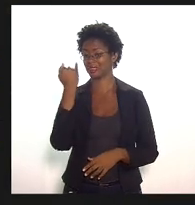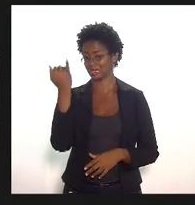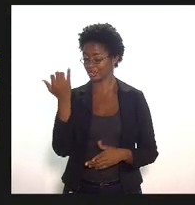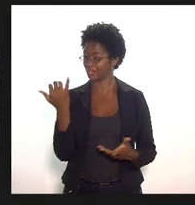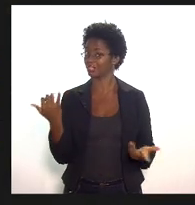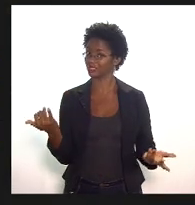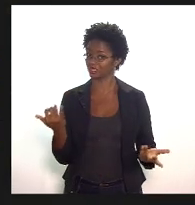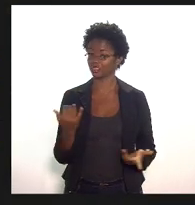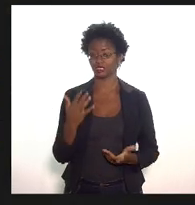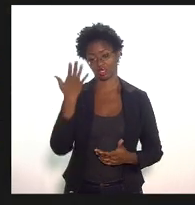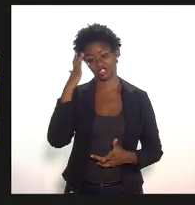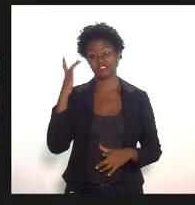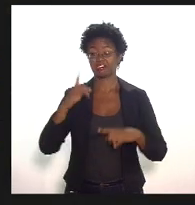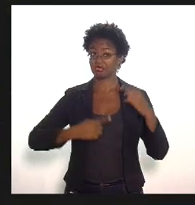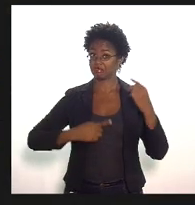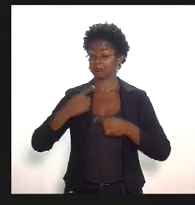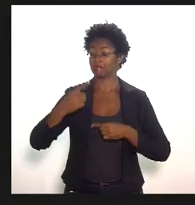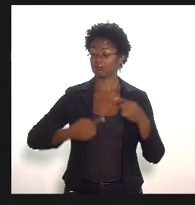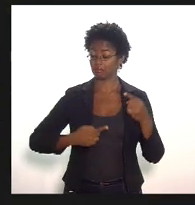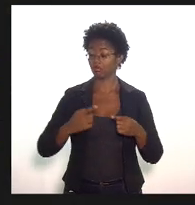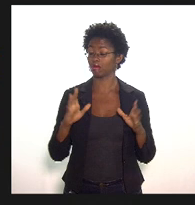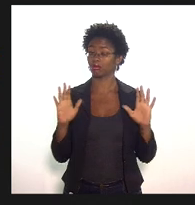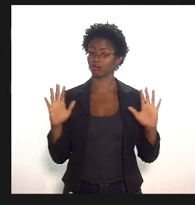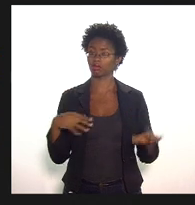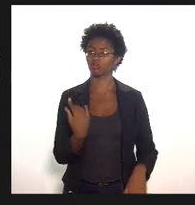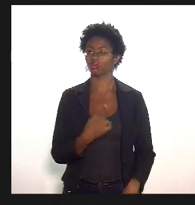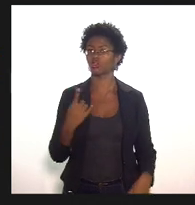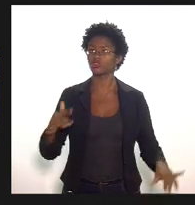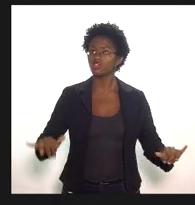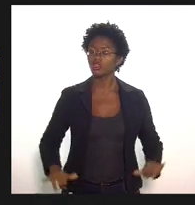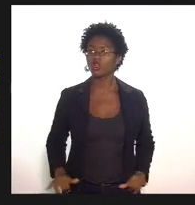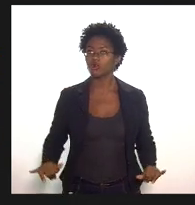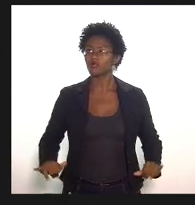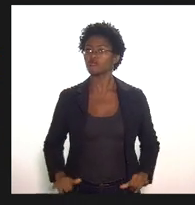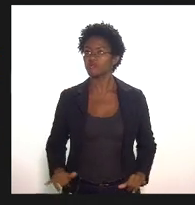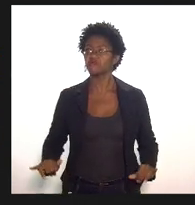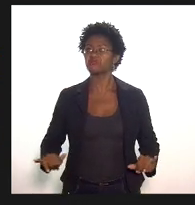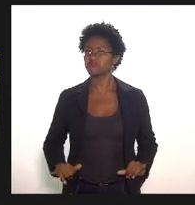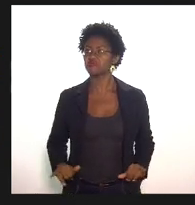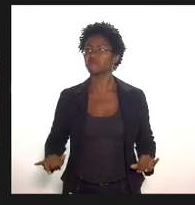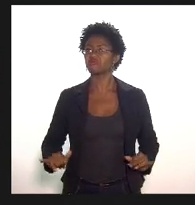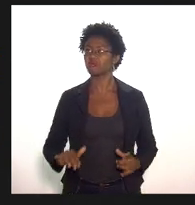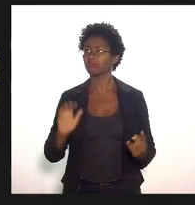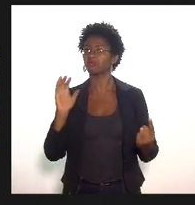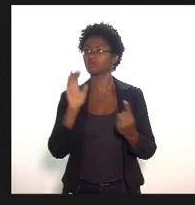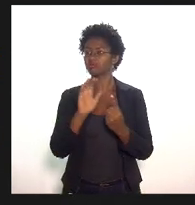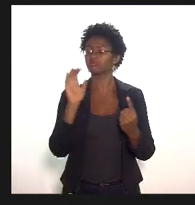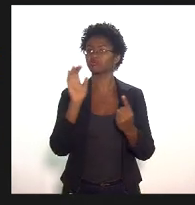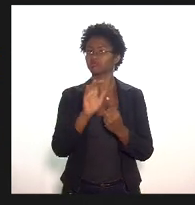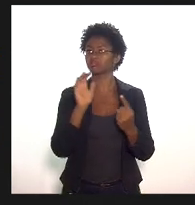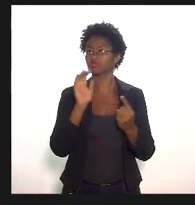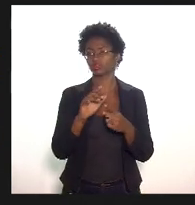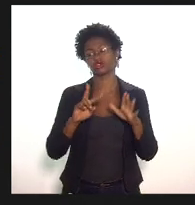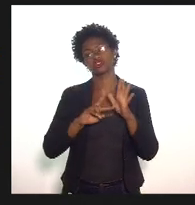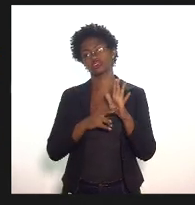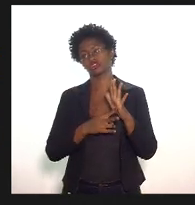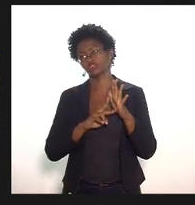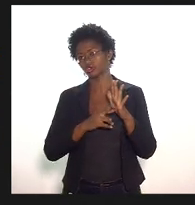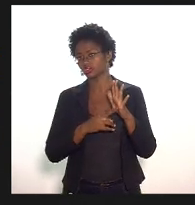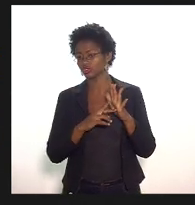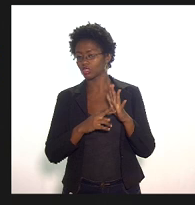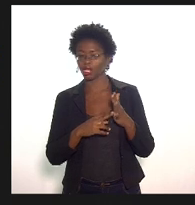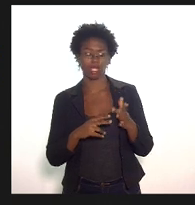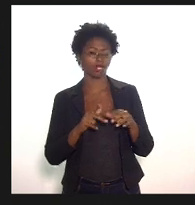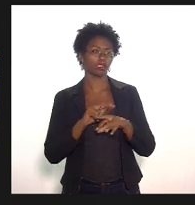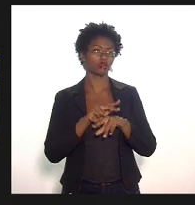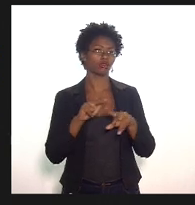mais controverso, sabe? Que a gente está sofrendo bastante pressão do mercado, sofrendo pressão dos sindicatos, tem uma